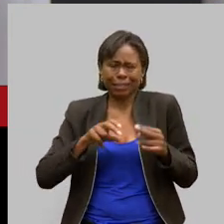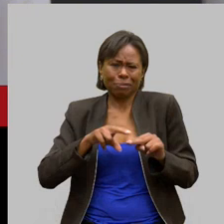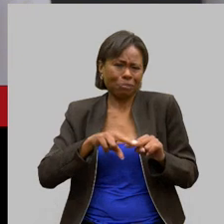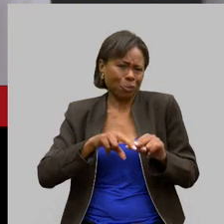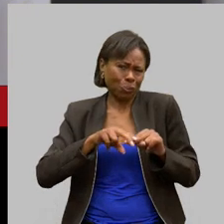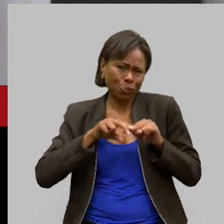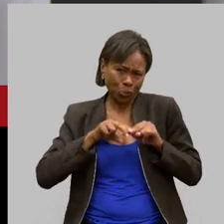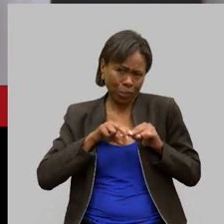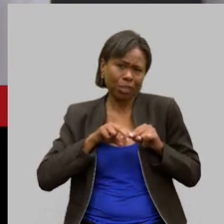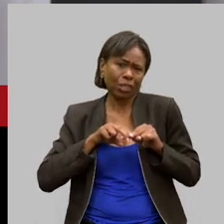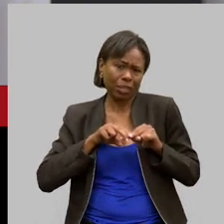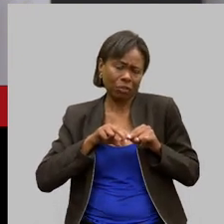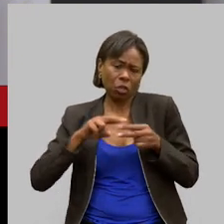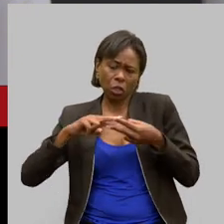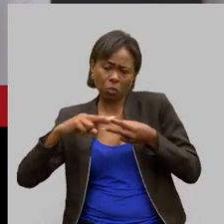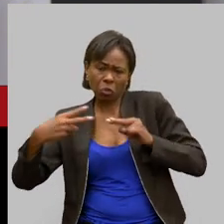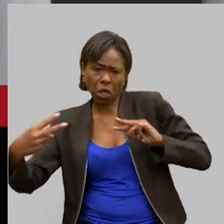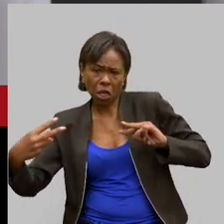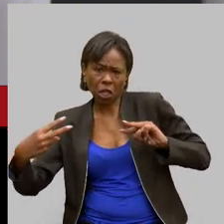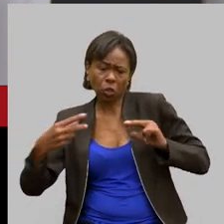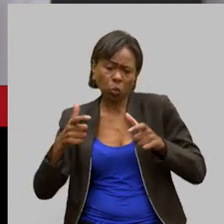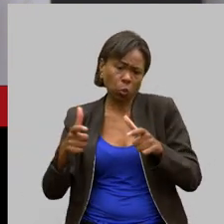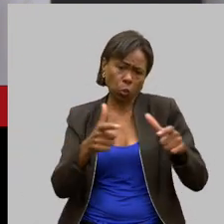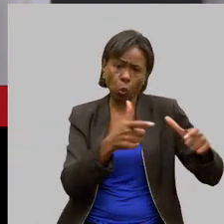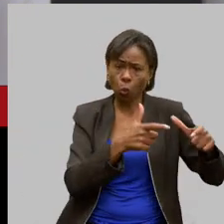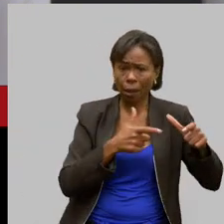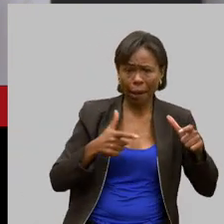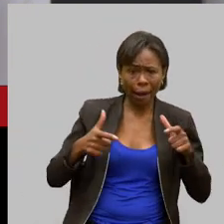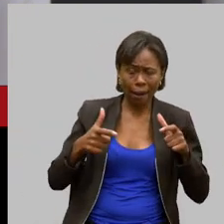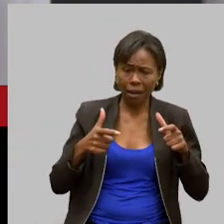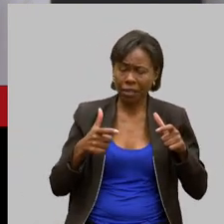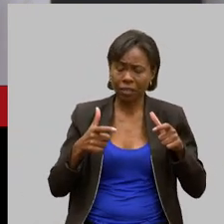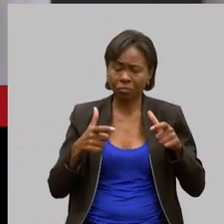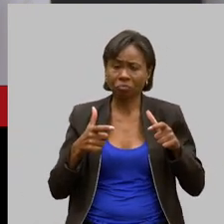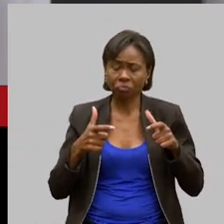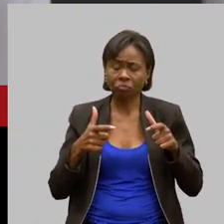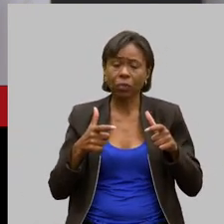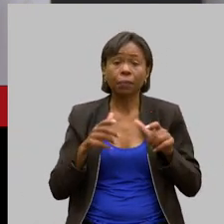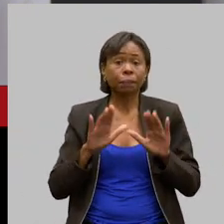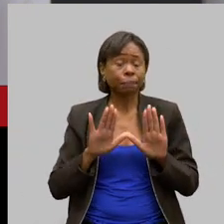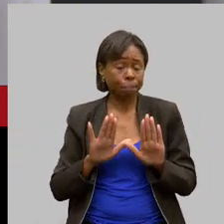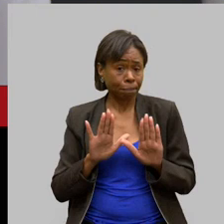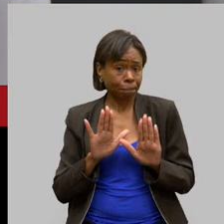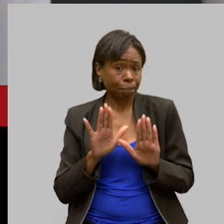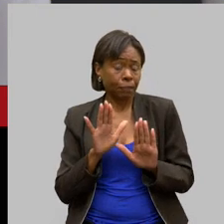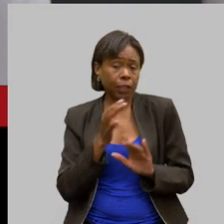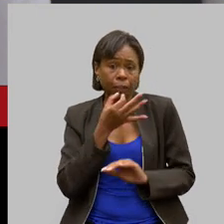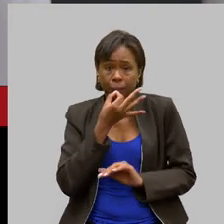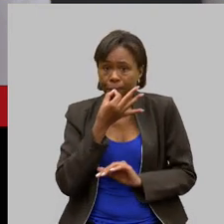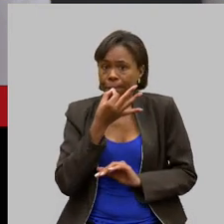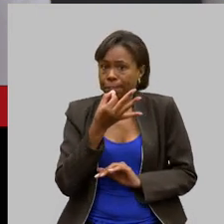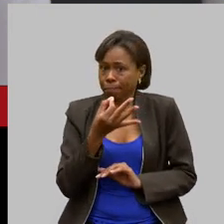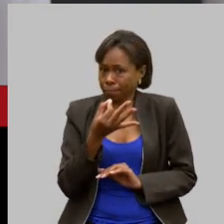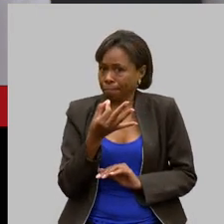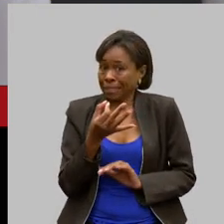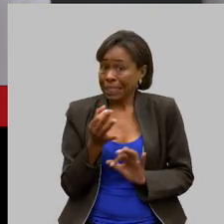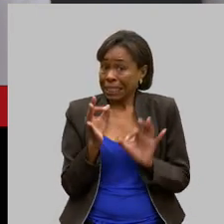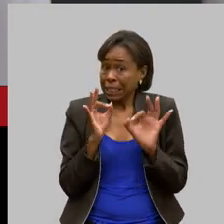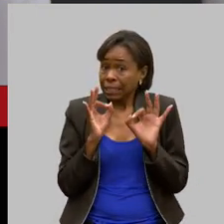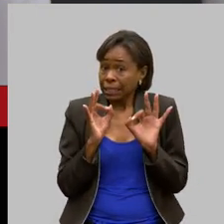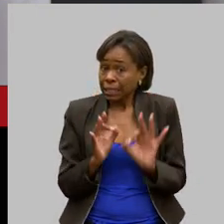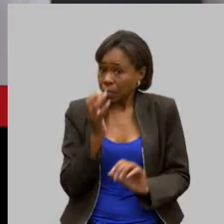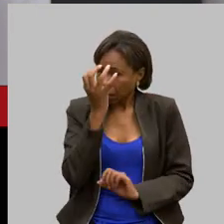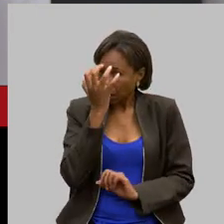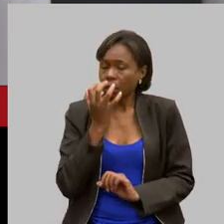fatores genéticos com fatores ambientais e aqui eu gostaria de fazer uma uma observação é muito séria Eu